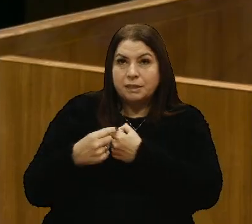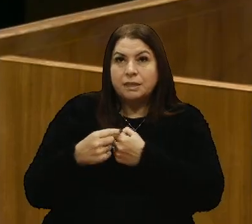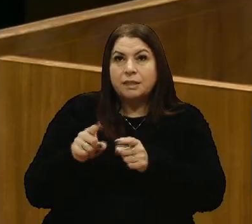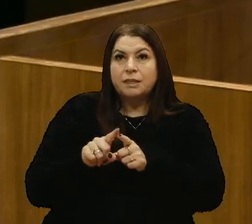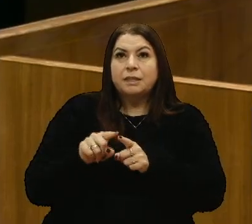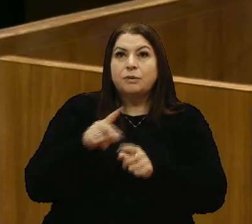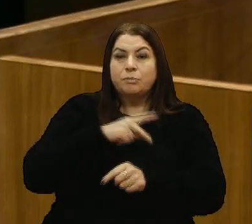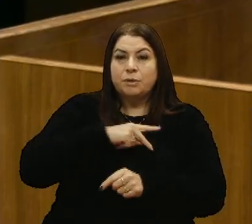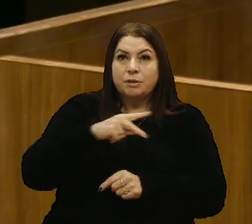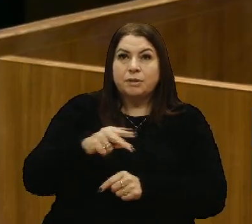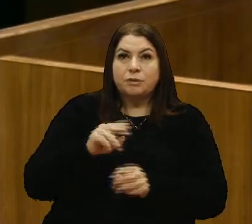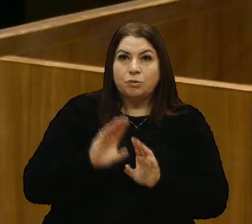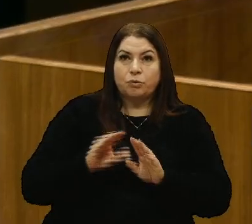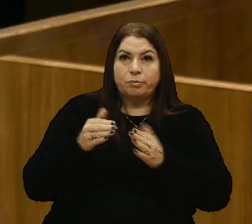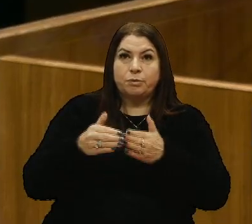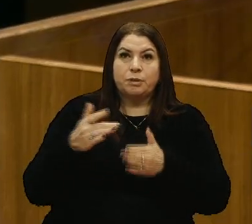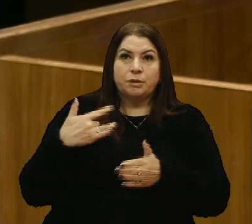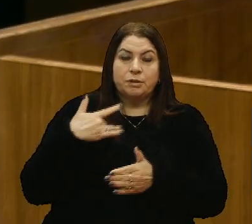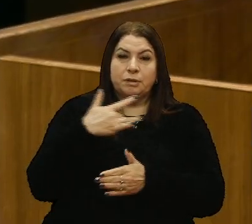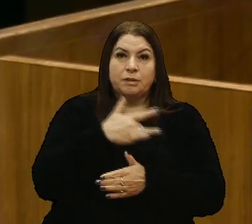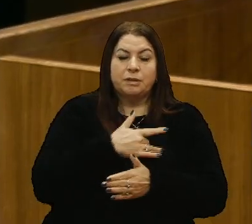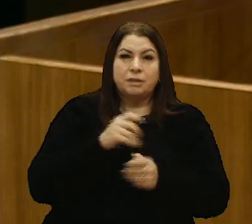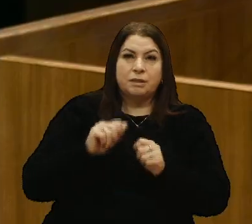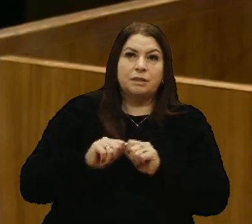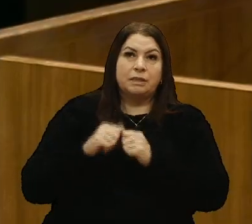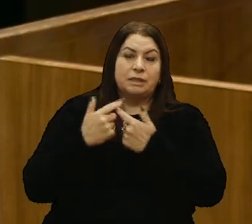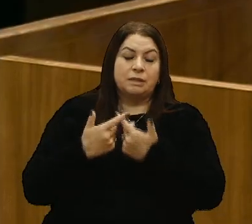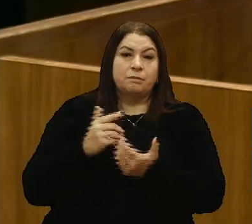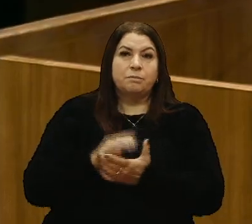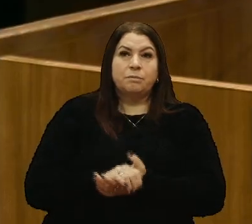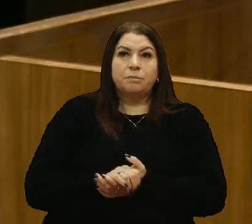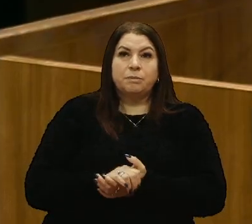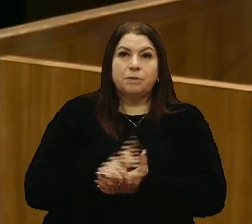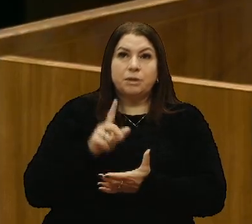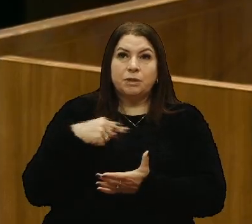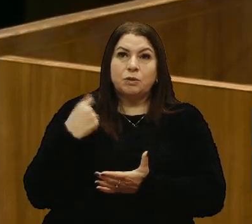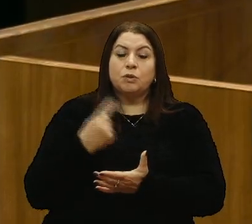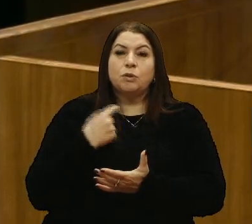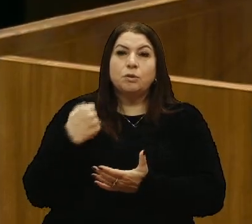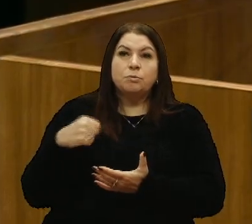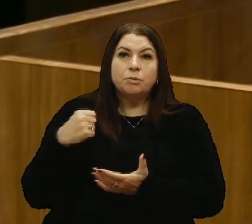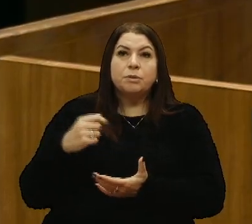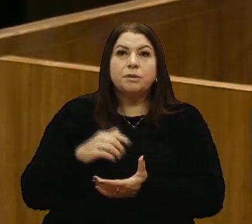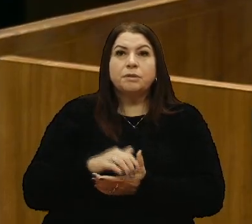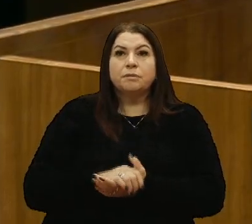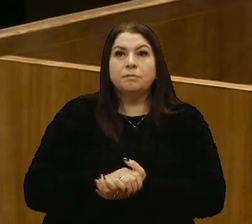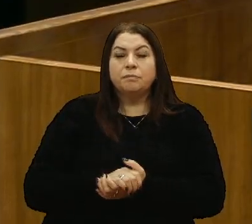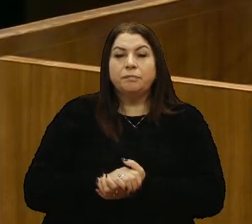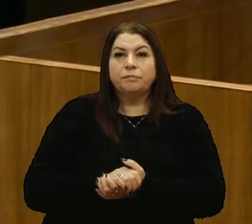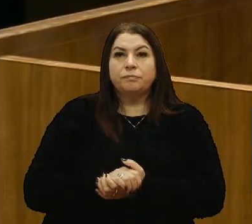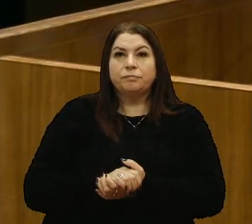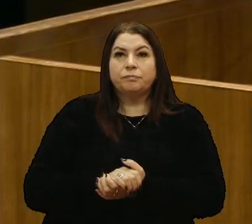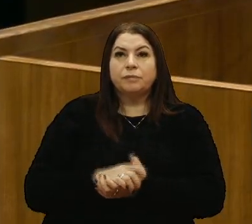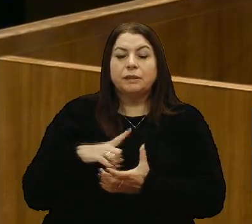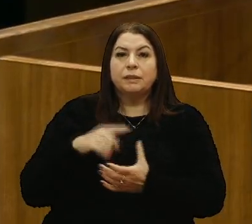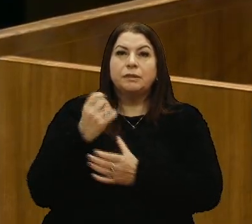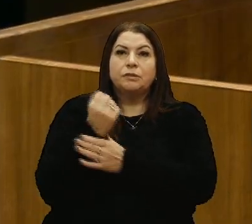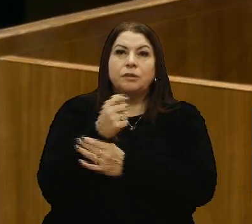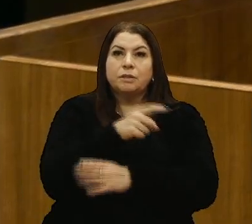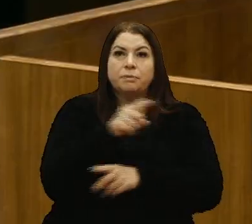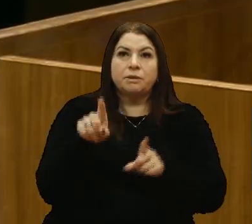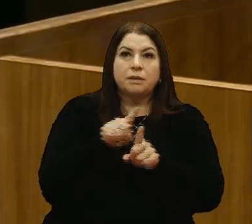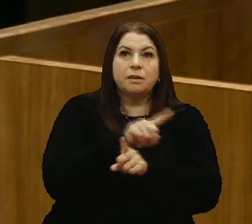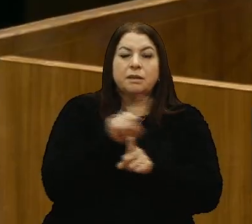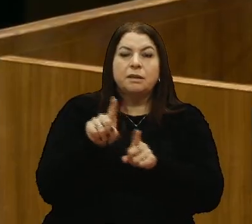é o presidente da Comissão de Saúde da Assembleia, que nós precisamos garantir